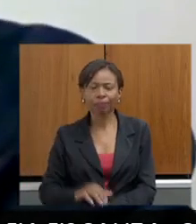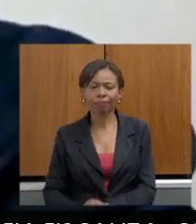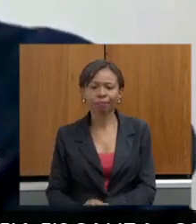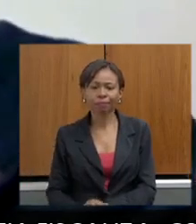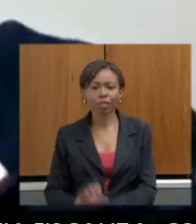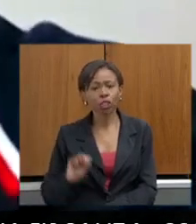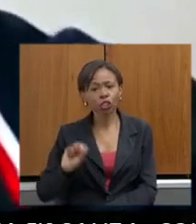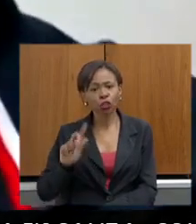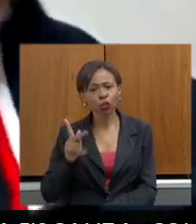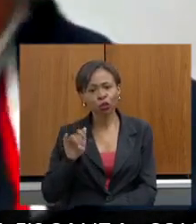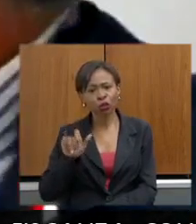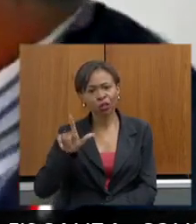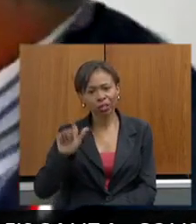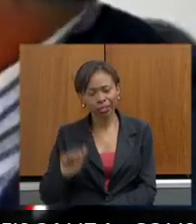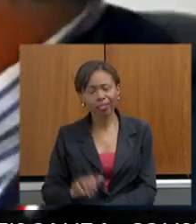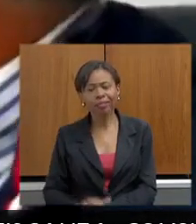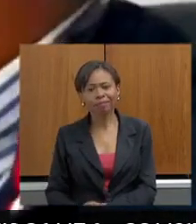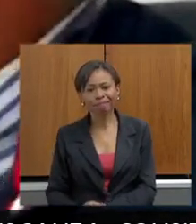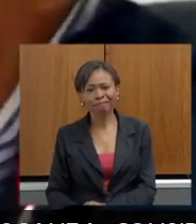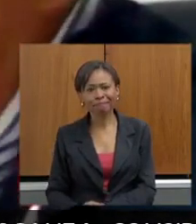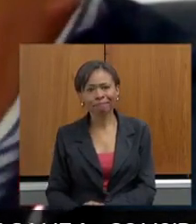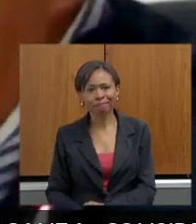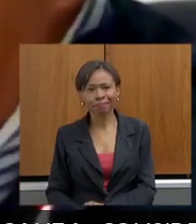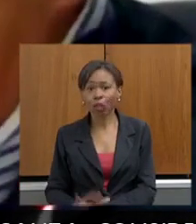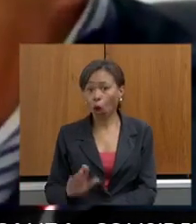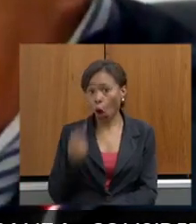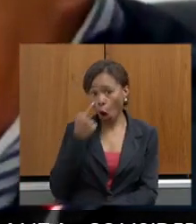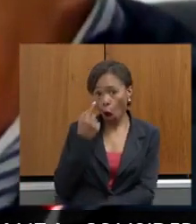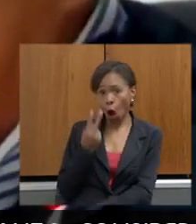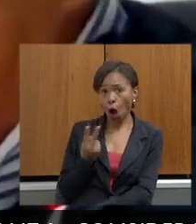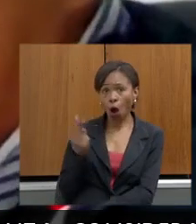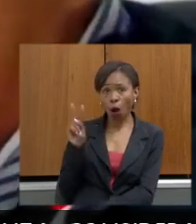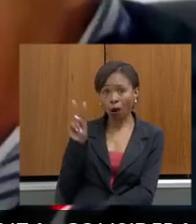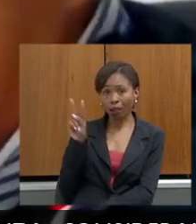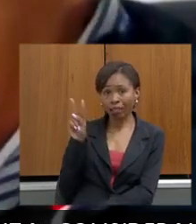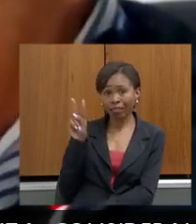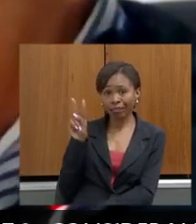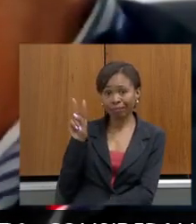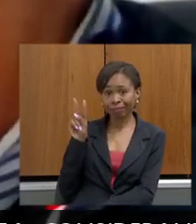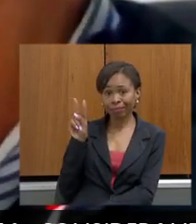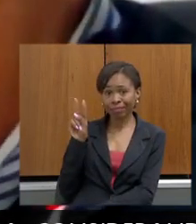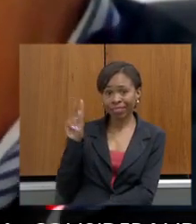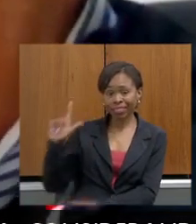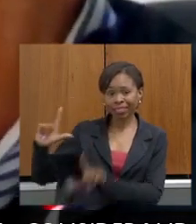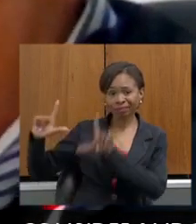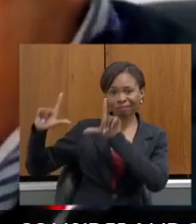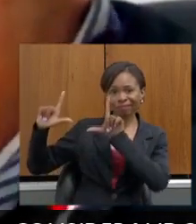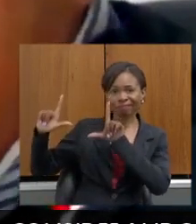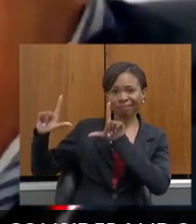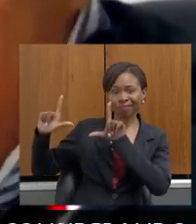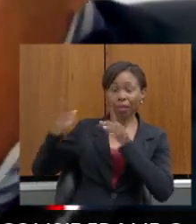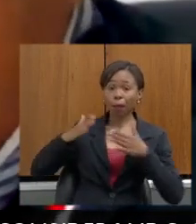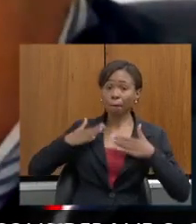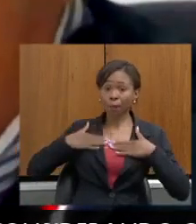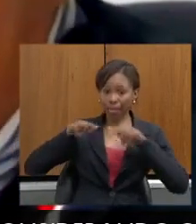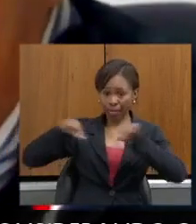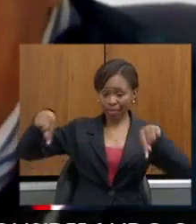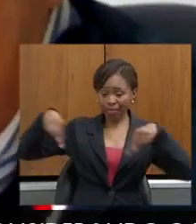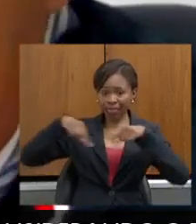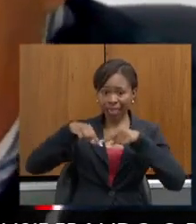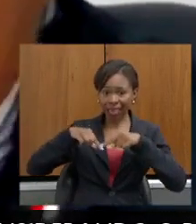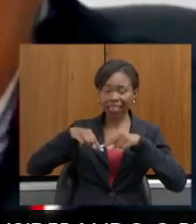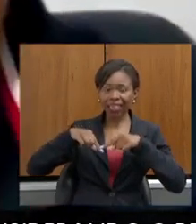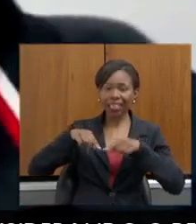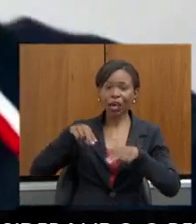eu gostaria só ficasse aqui ó olha que o que eu tenho aqui atrás na minha sala em Uberaba